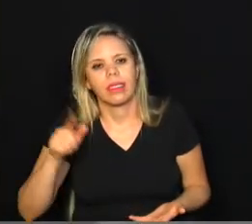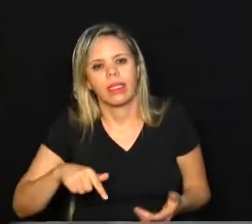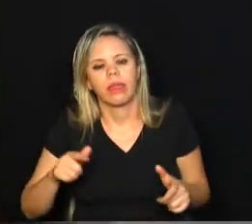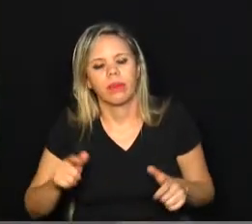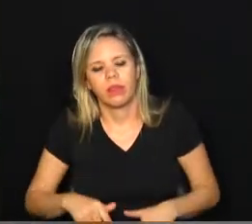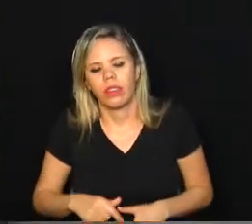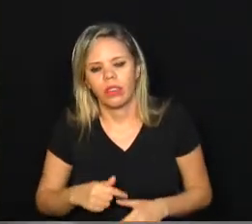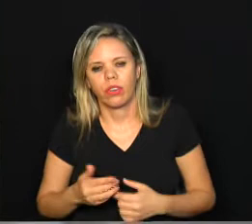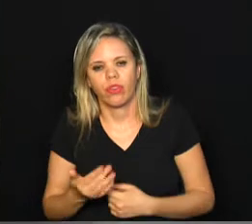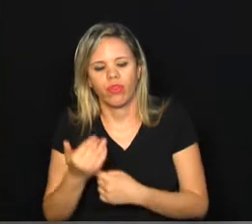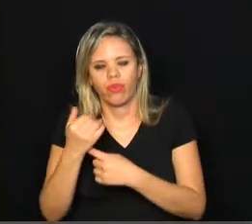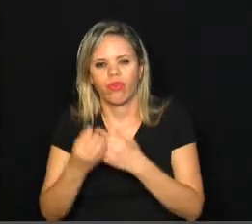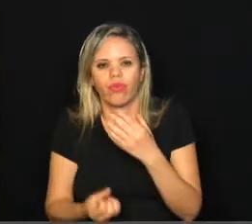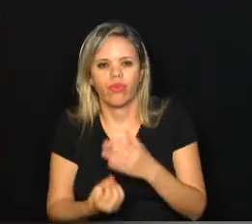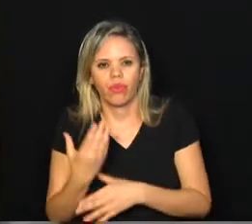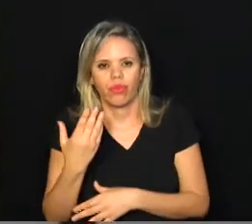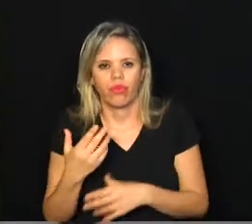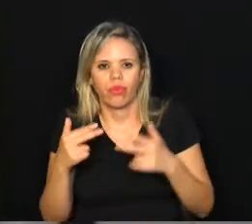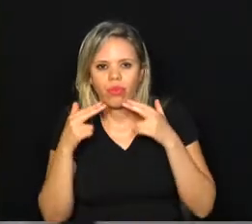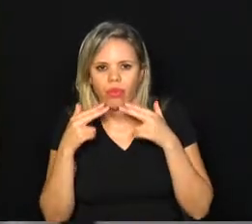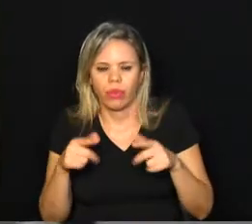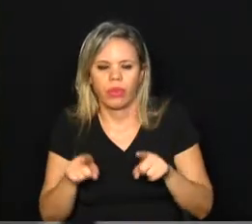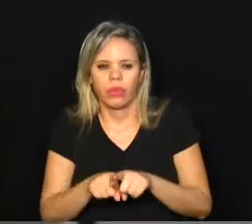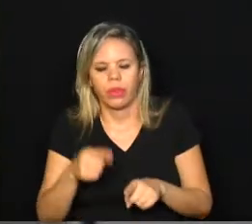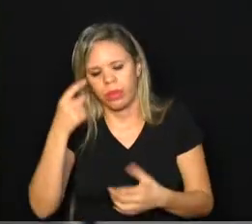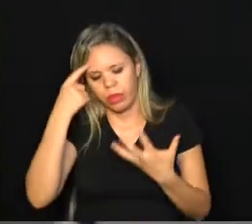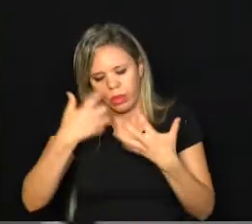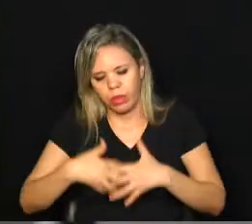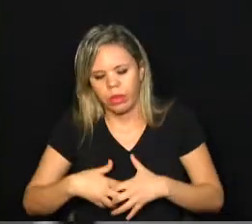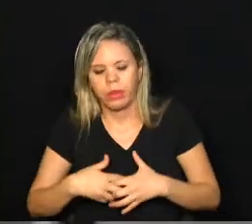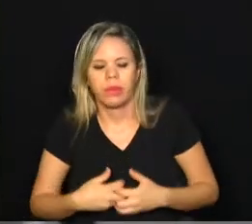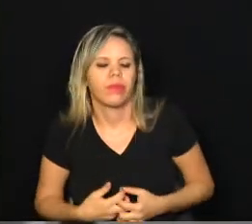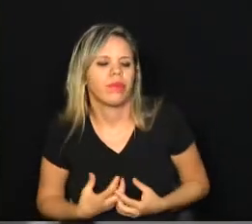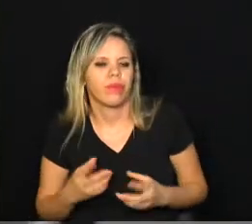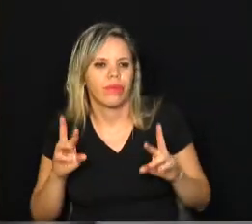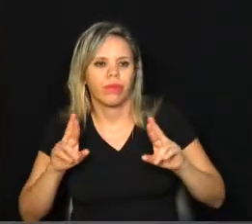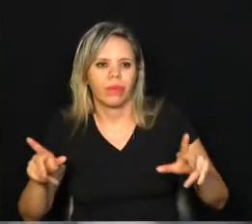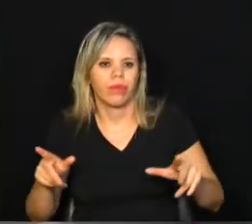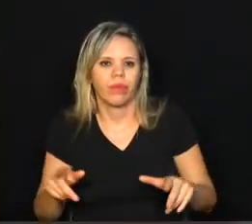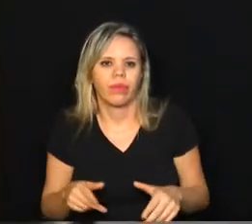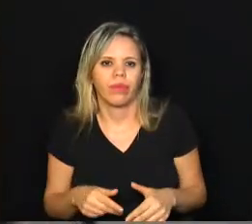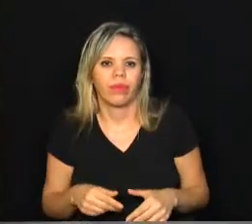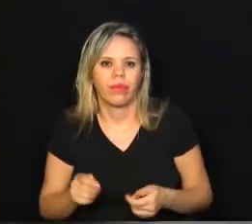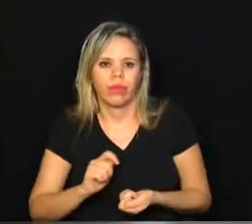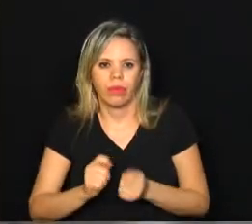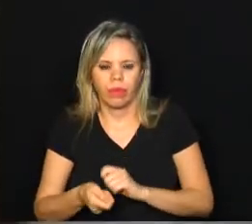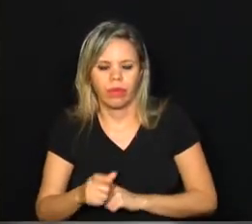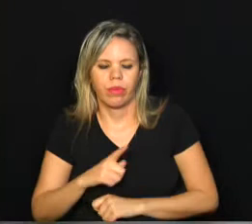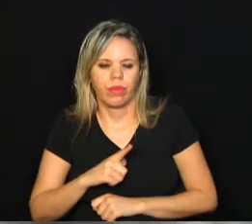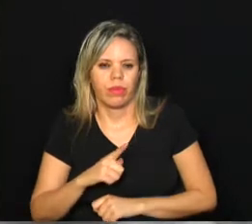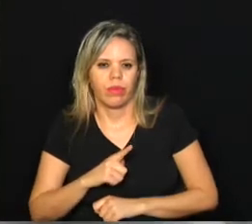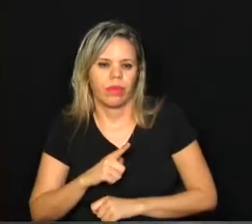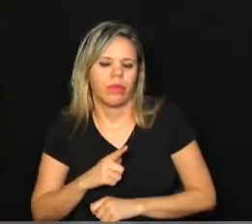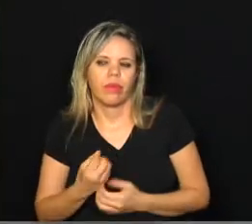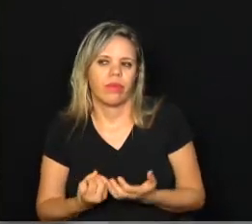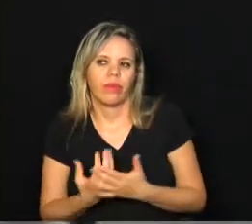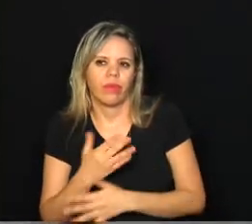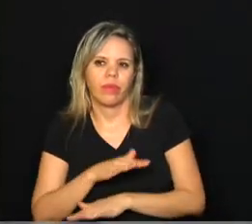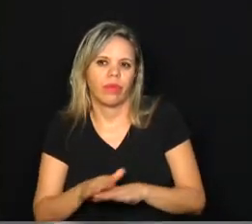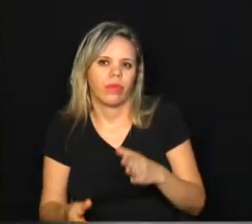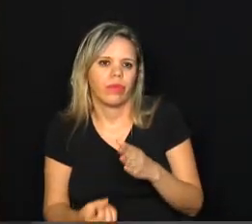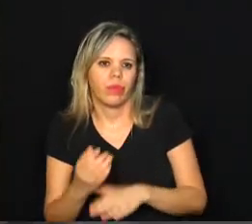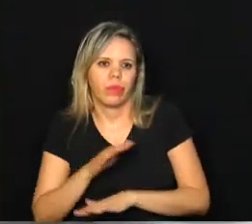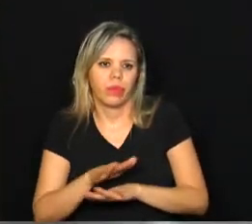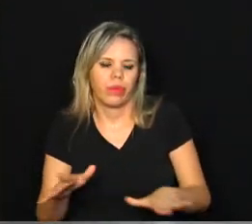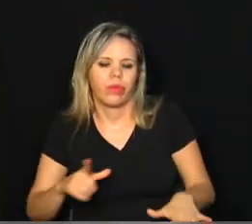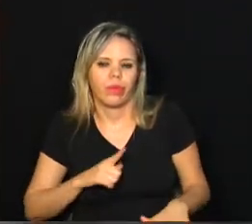a inovação vai acontecer. E inovação tem que ser pensada muito diferente de invenção. Não é só ter inventei tal coisa, eu criei tal coisa, eu